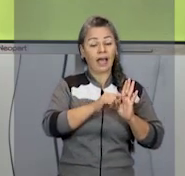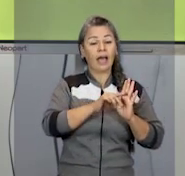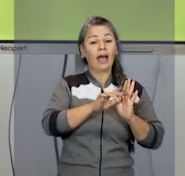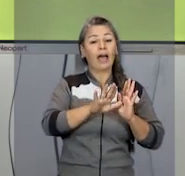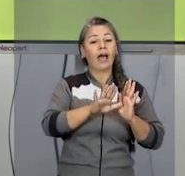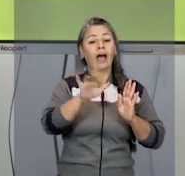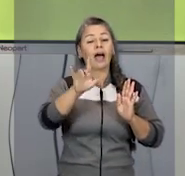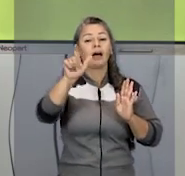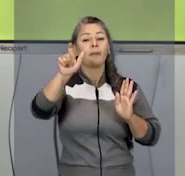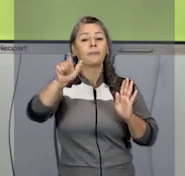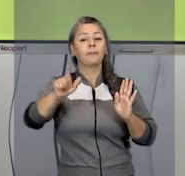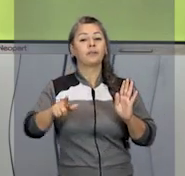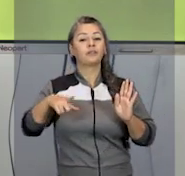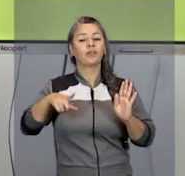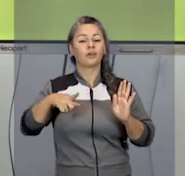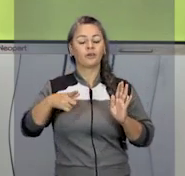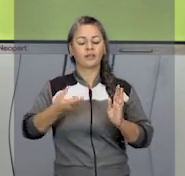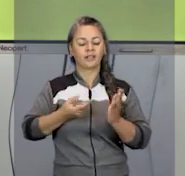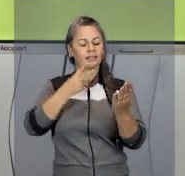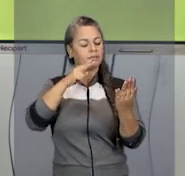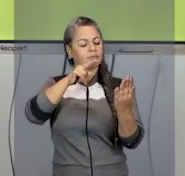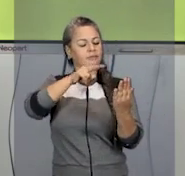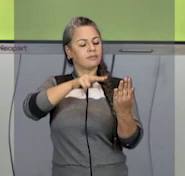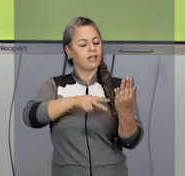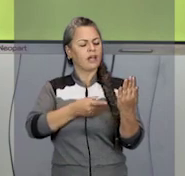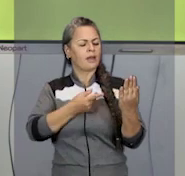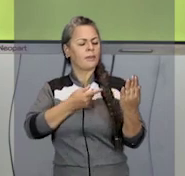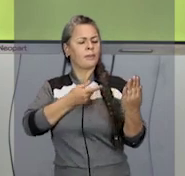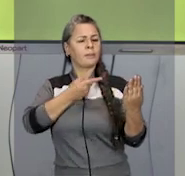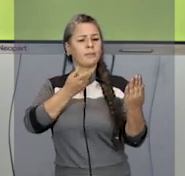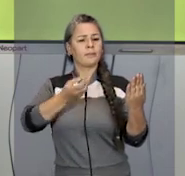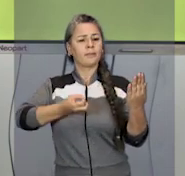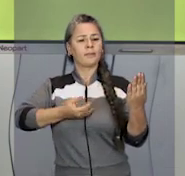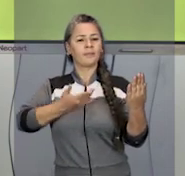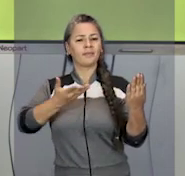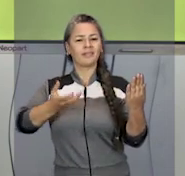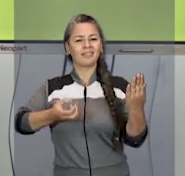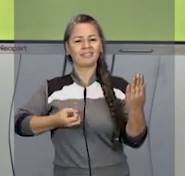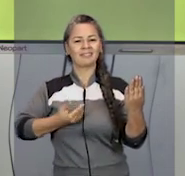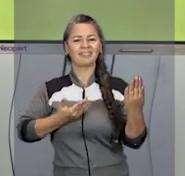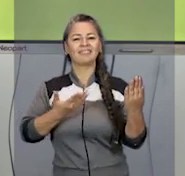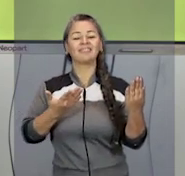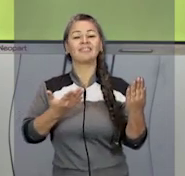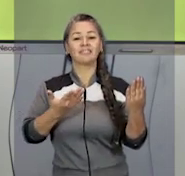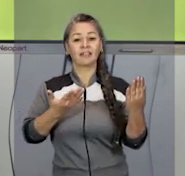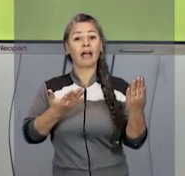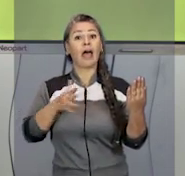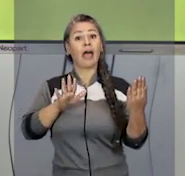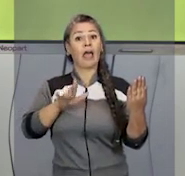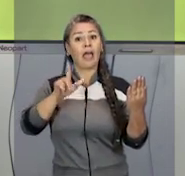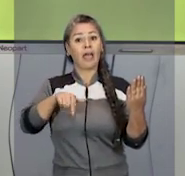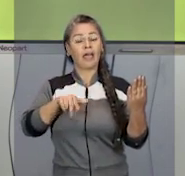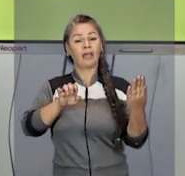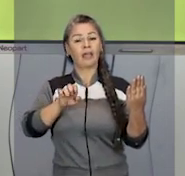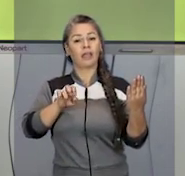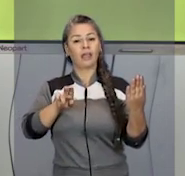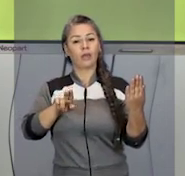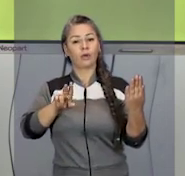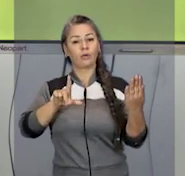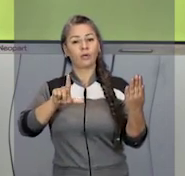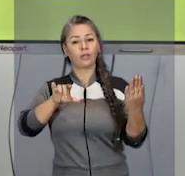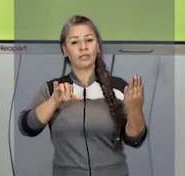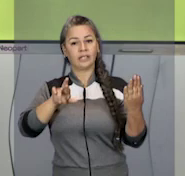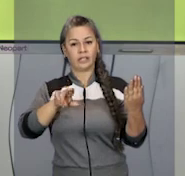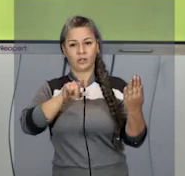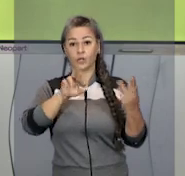voz que aparece ali no poema, que a gente chama de eu lírico. Tá? Por que eu estou falando